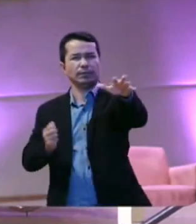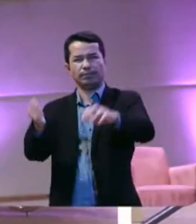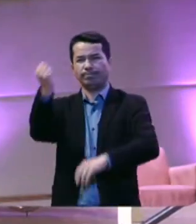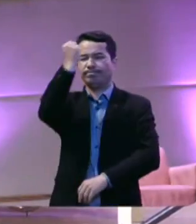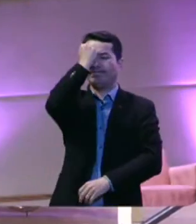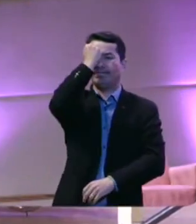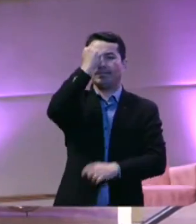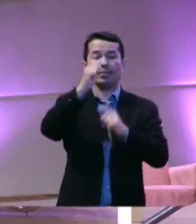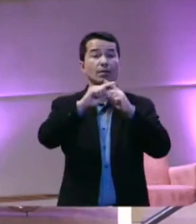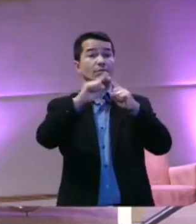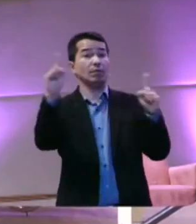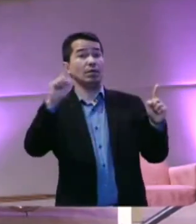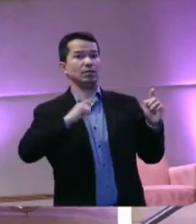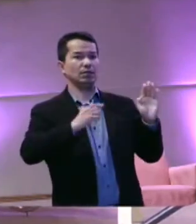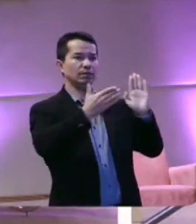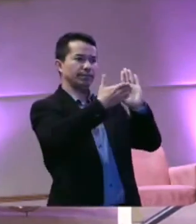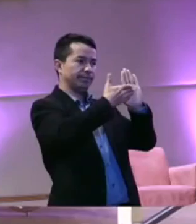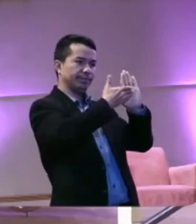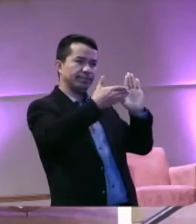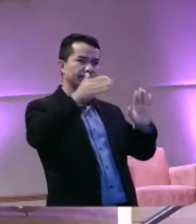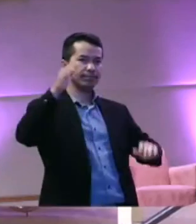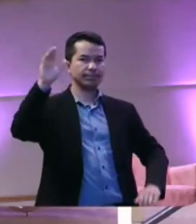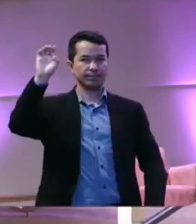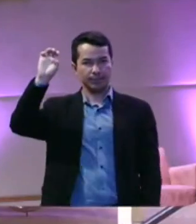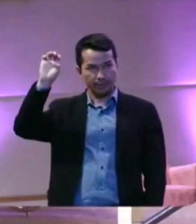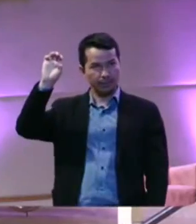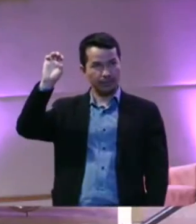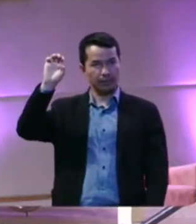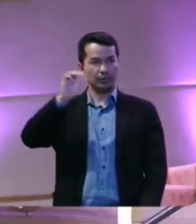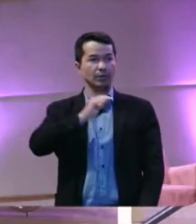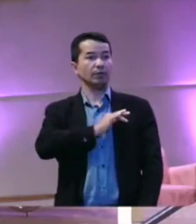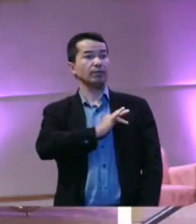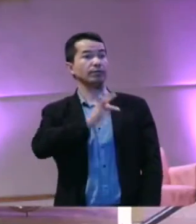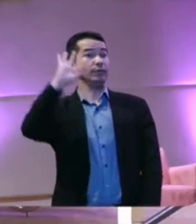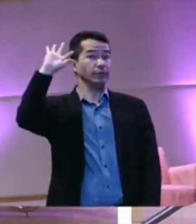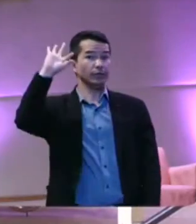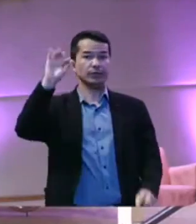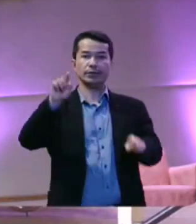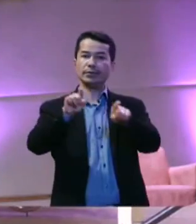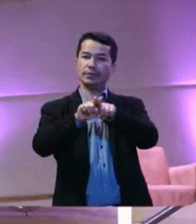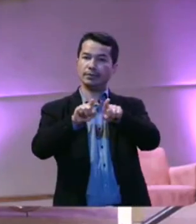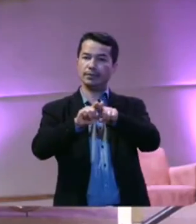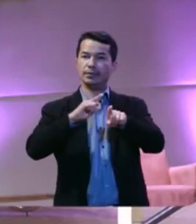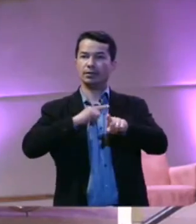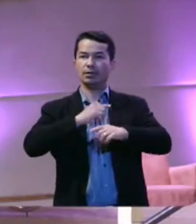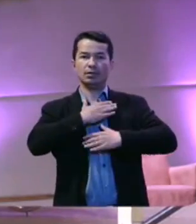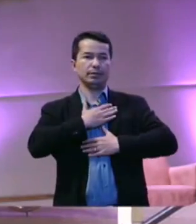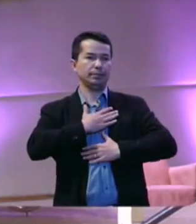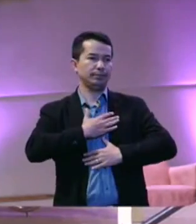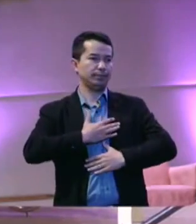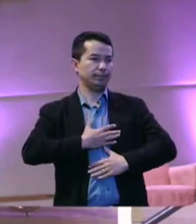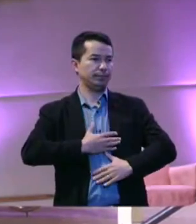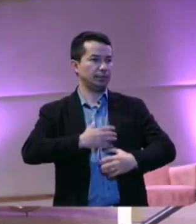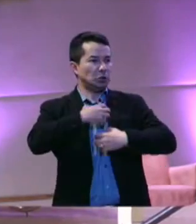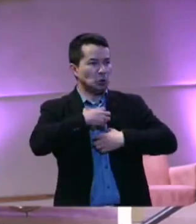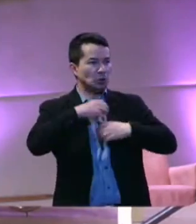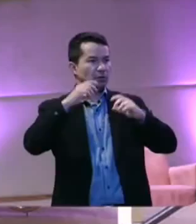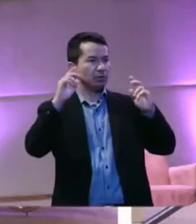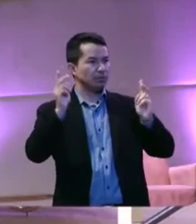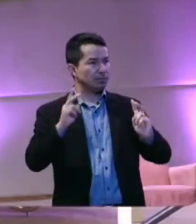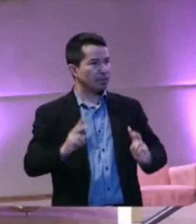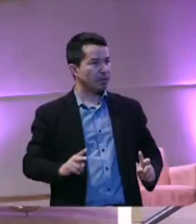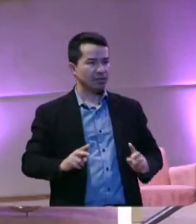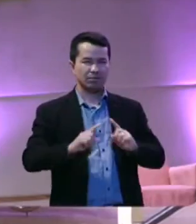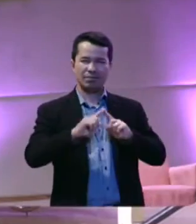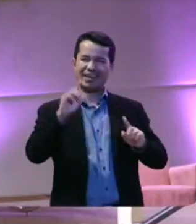paz. E talvez a gente pense, ah, mas então tudo bem, porque era para eles e não era para